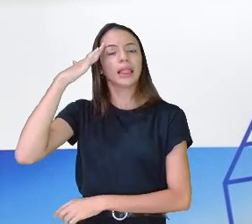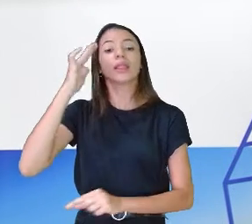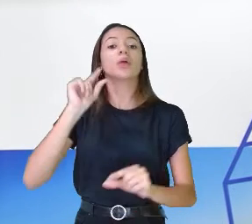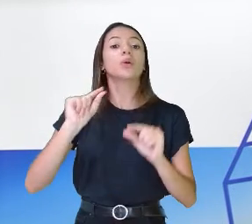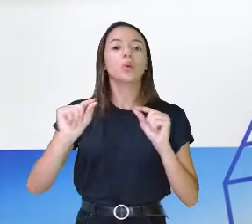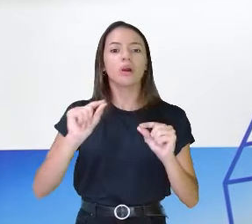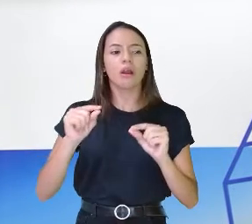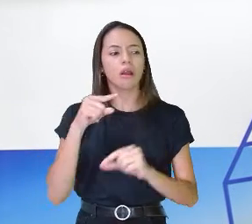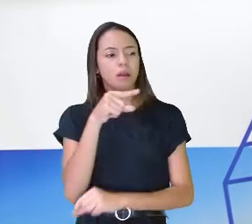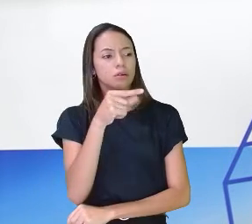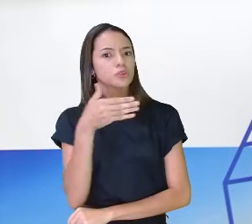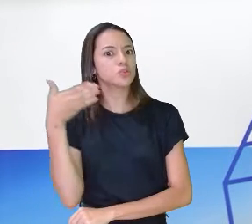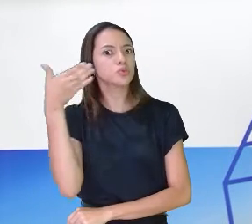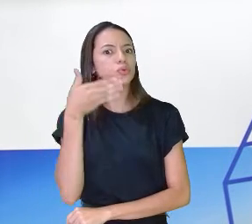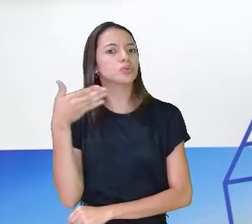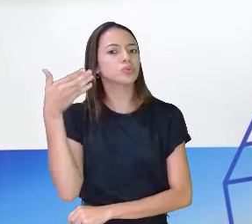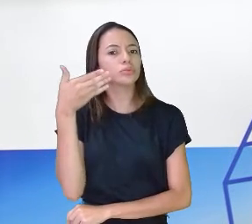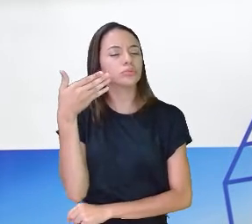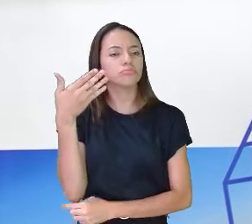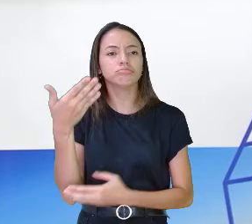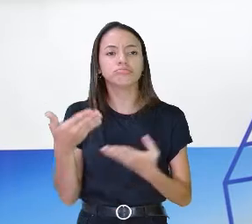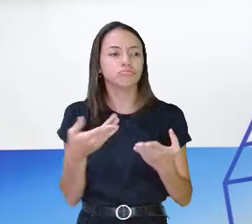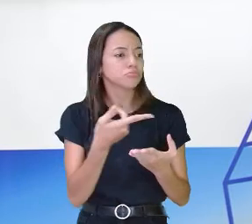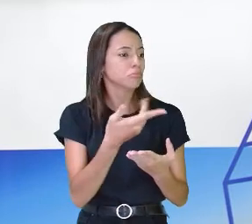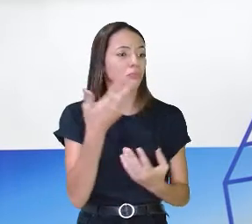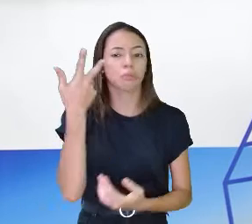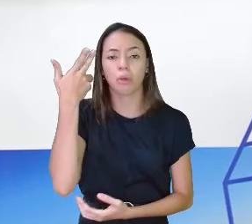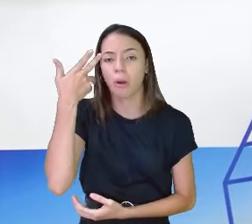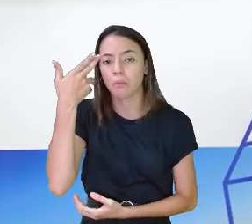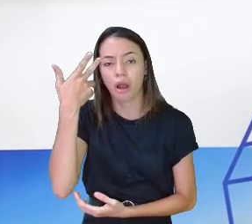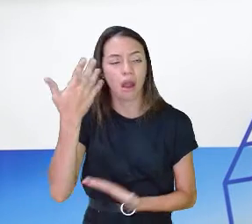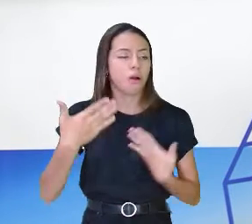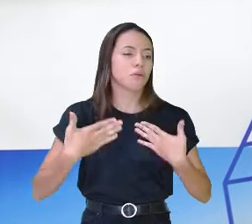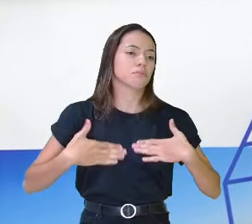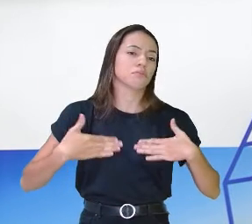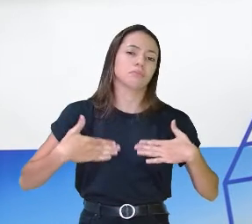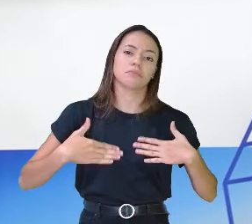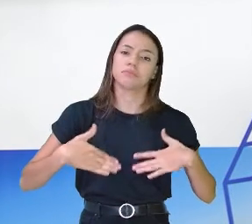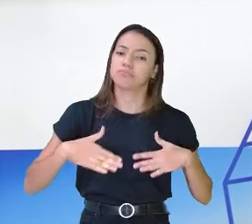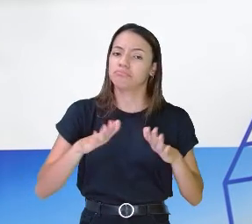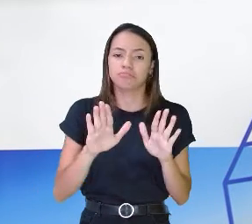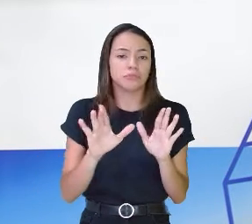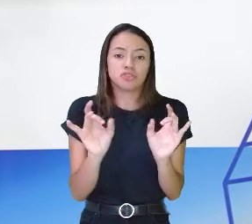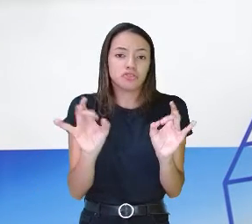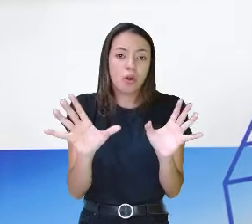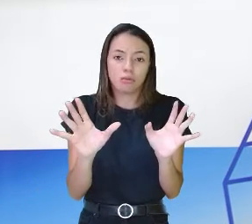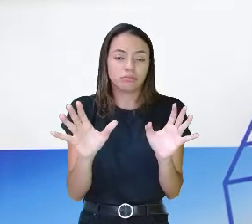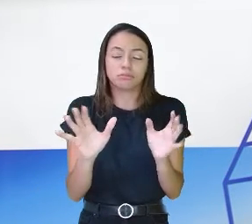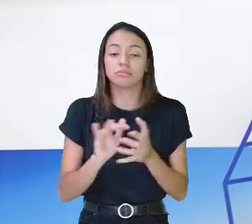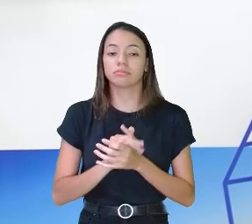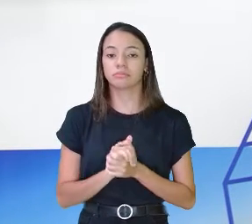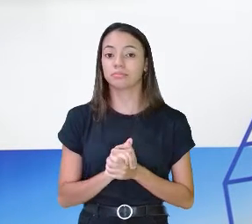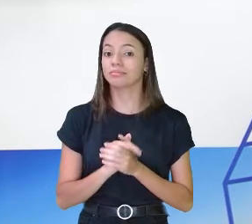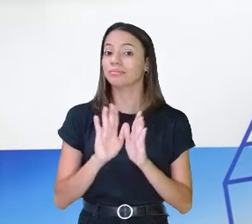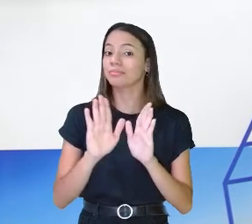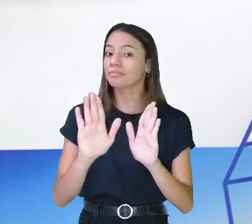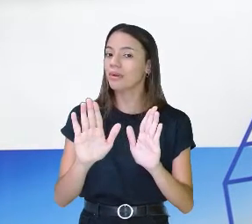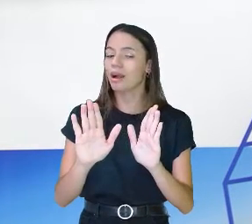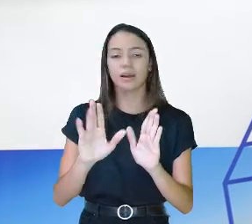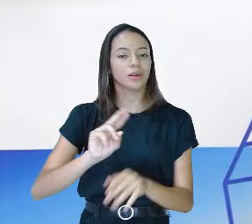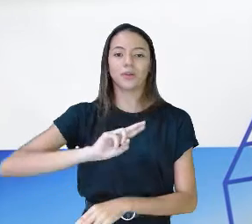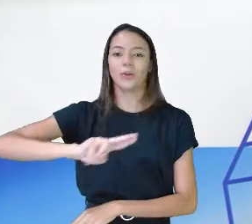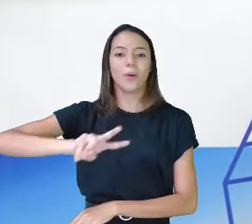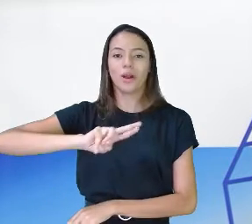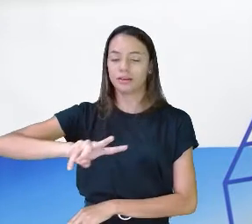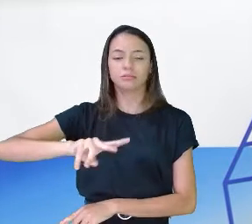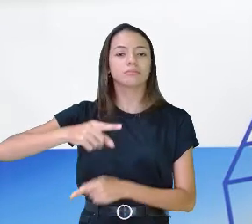esse discurso como um discurso normal, tranquilo, gentil, gratidão, enfim. Mas não.